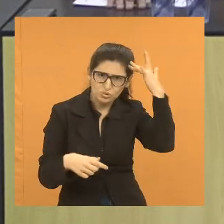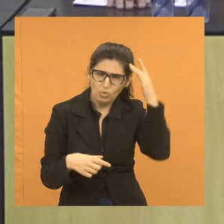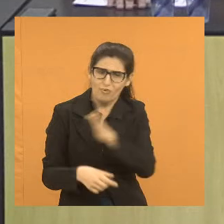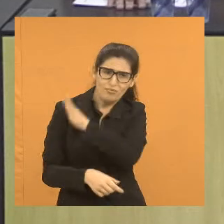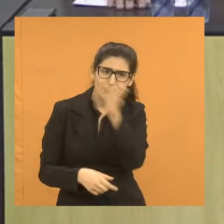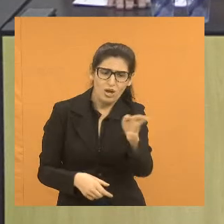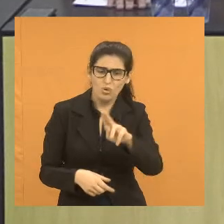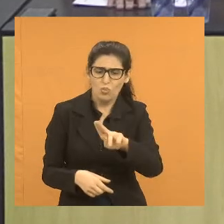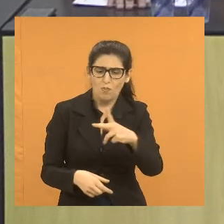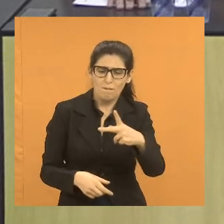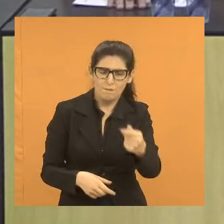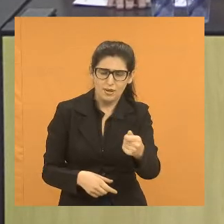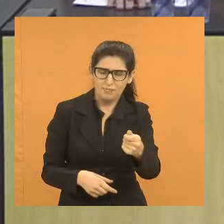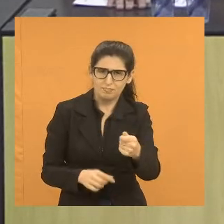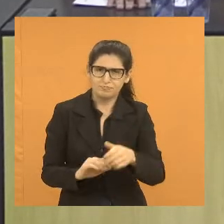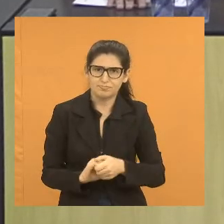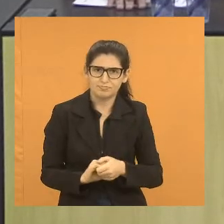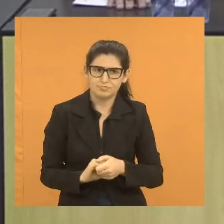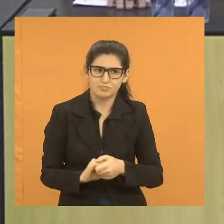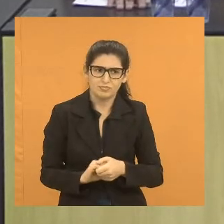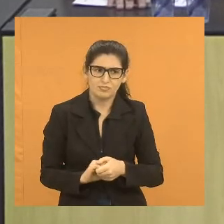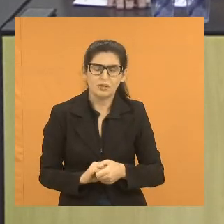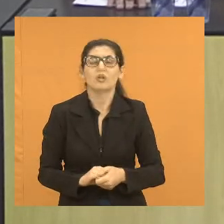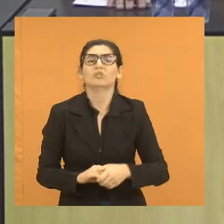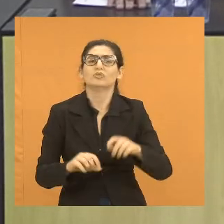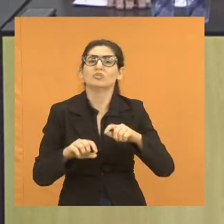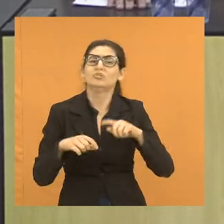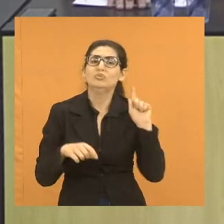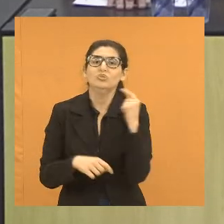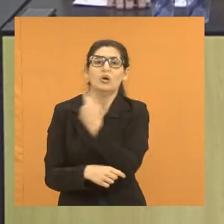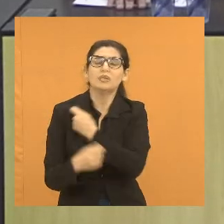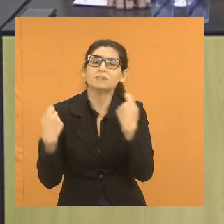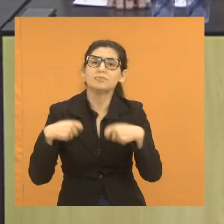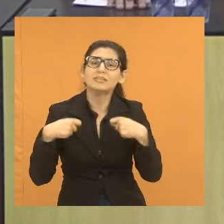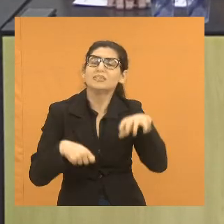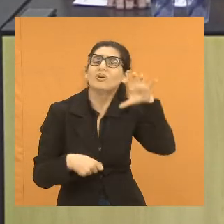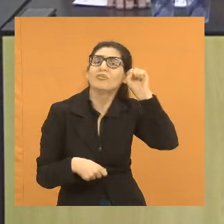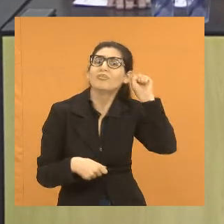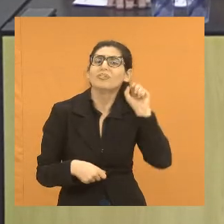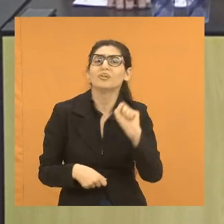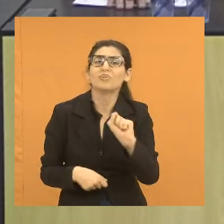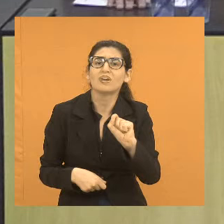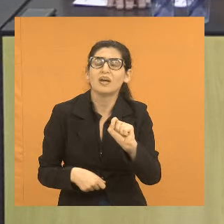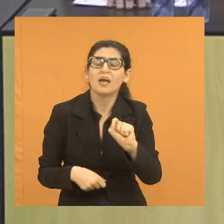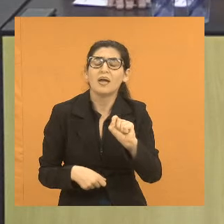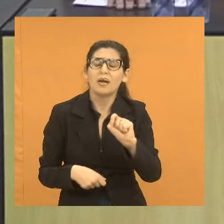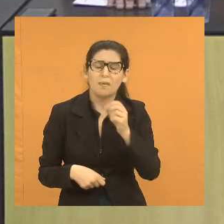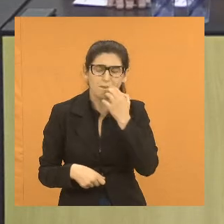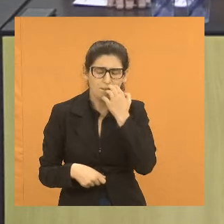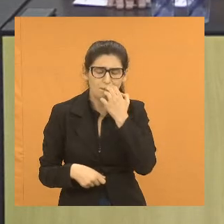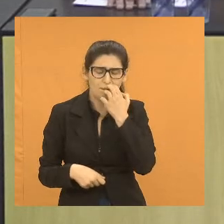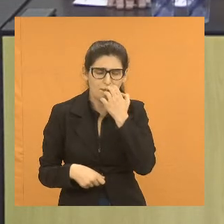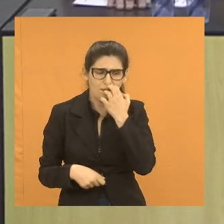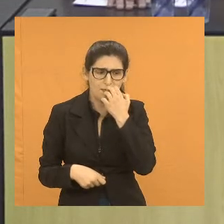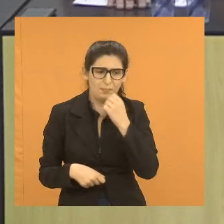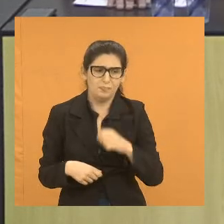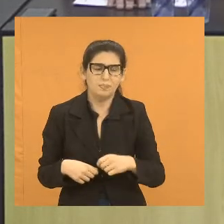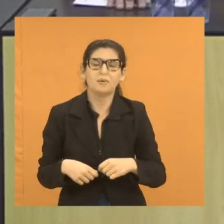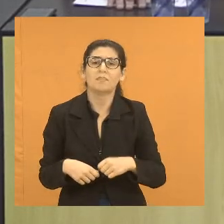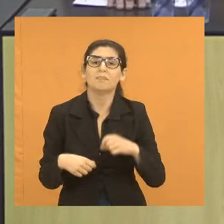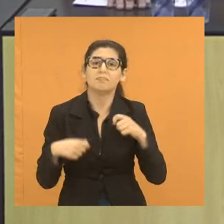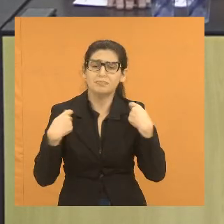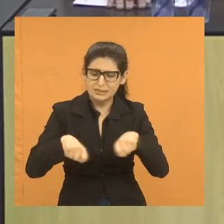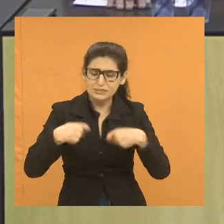mais os pacientes. Então, o que nós queremos ouvir, né, Valmir, é que se vai aumentar o número de ambulância